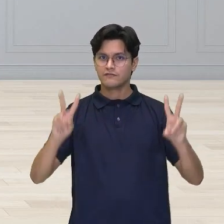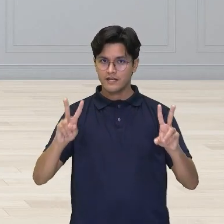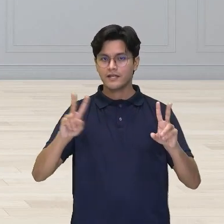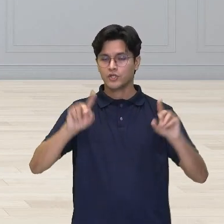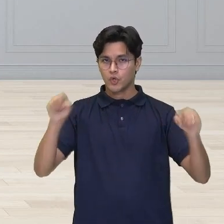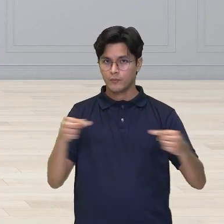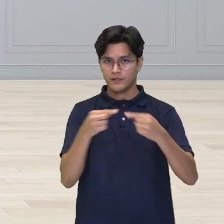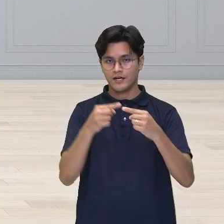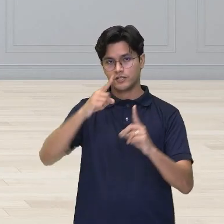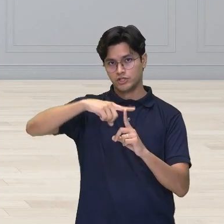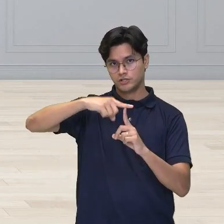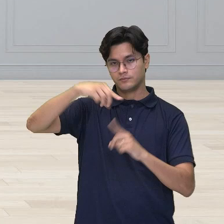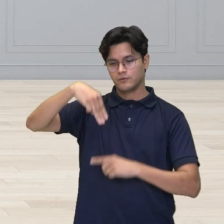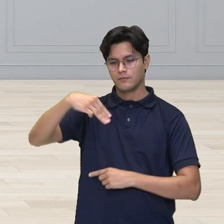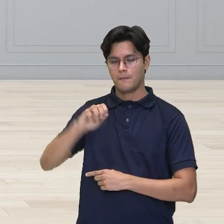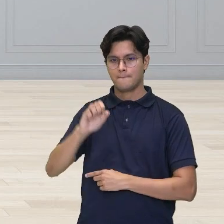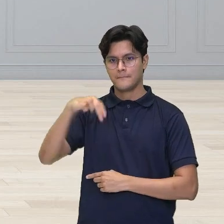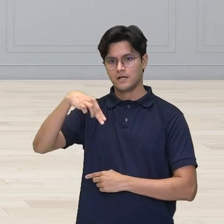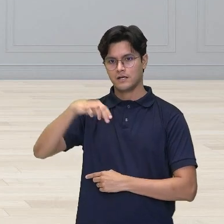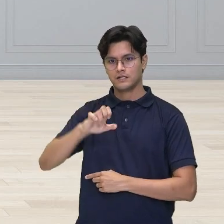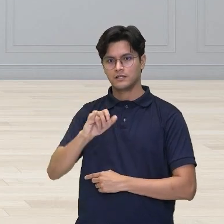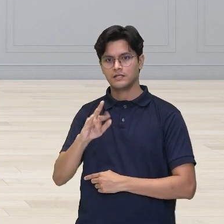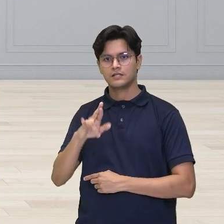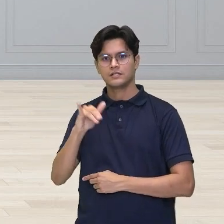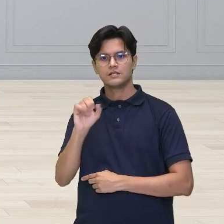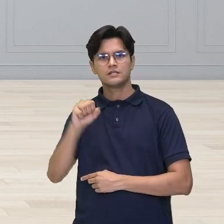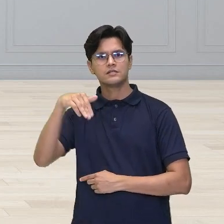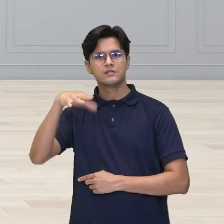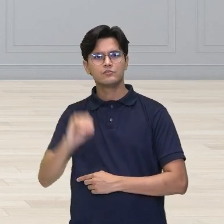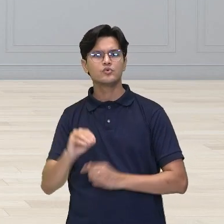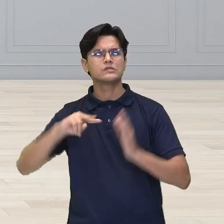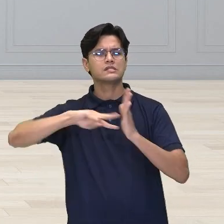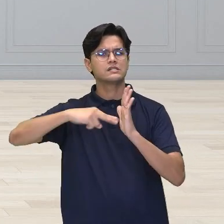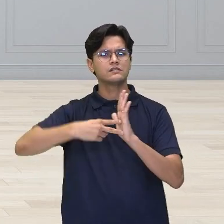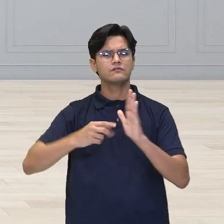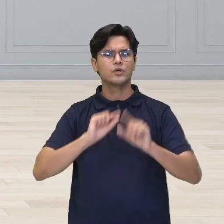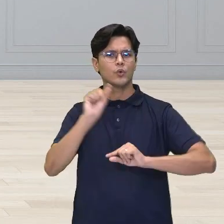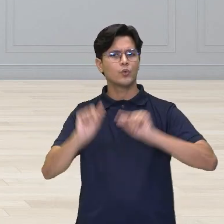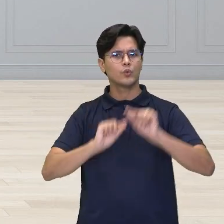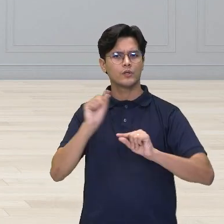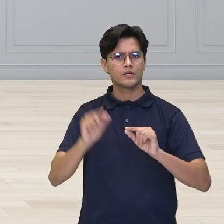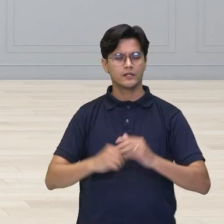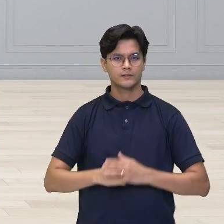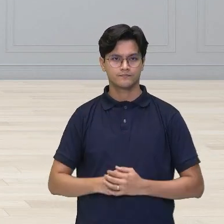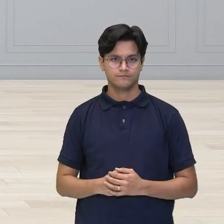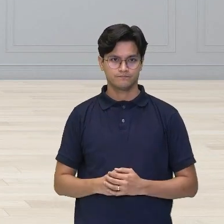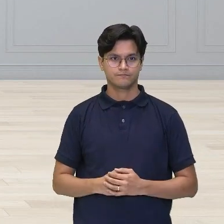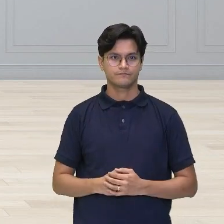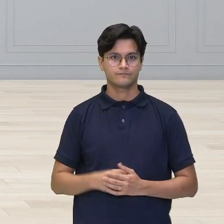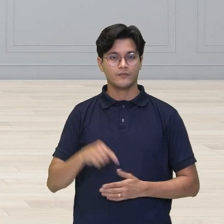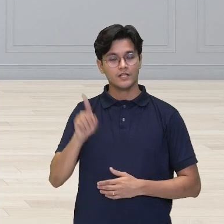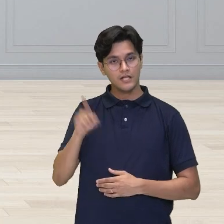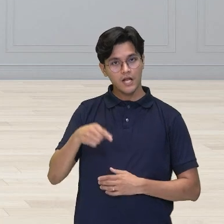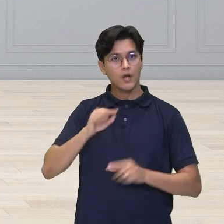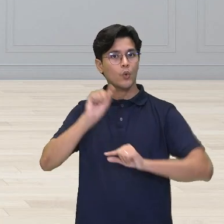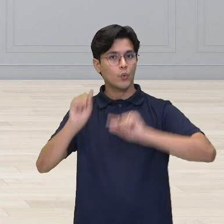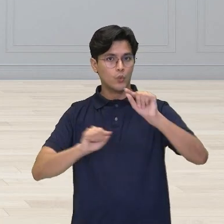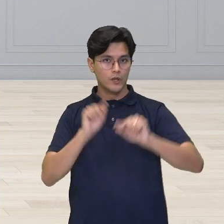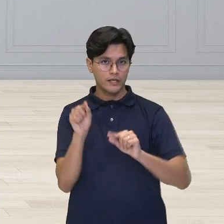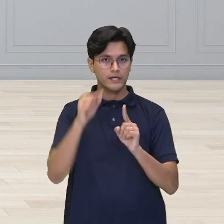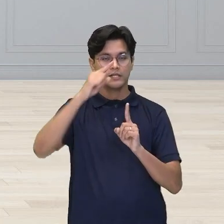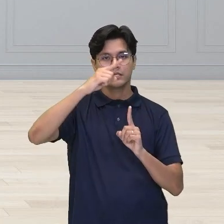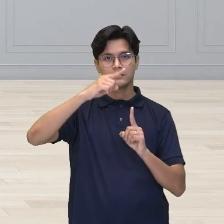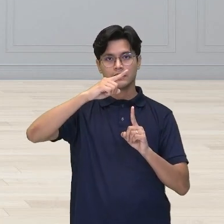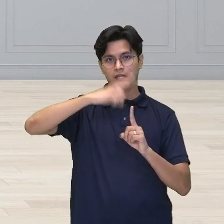maneirismo, certo? O que é esse termo maneirismo? Ele provém da maneira moderna, em referência